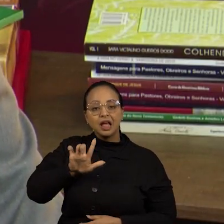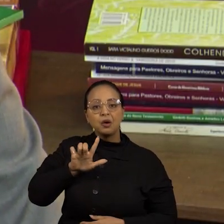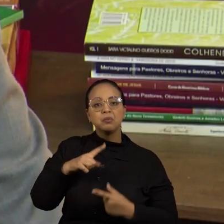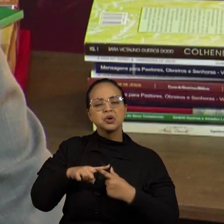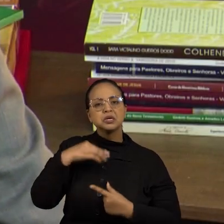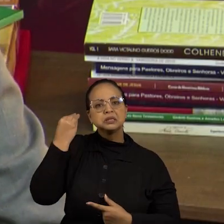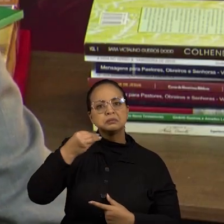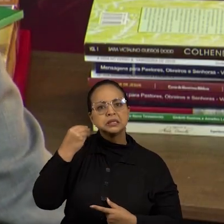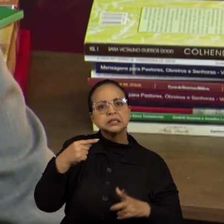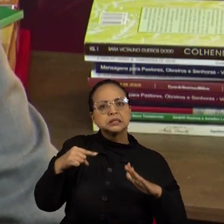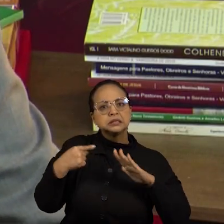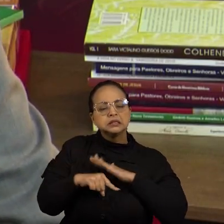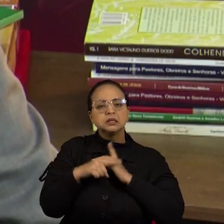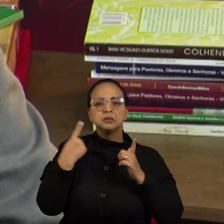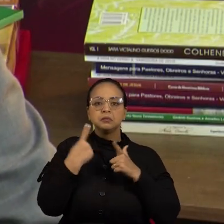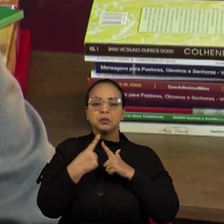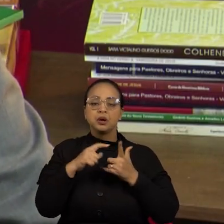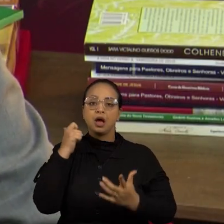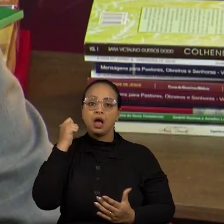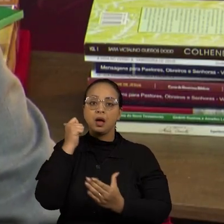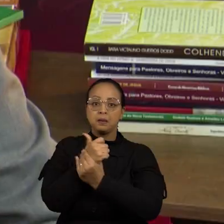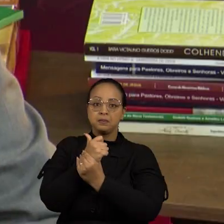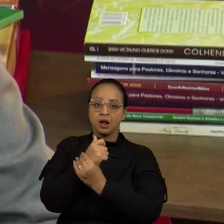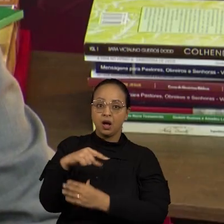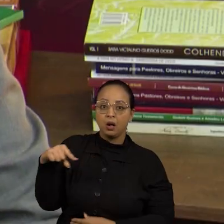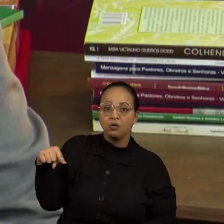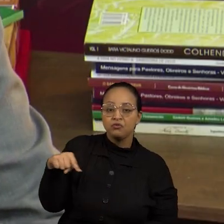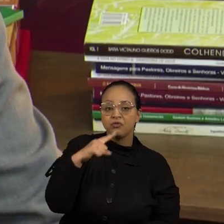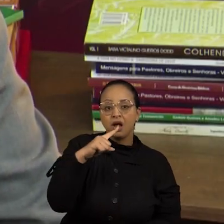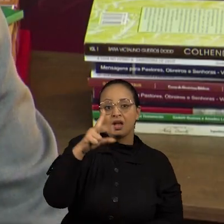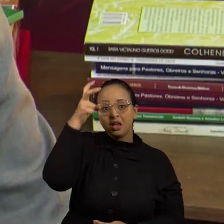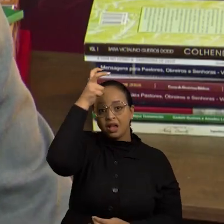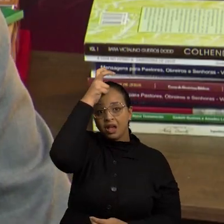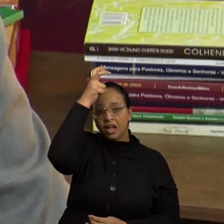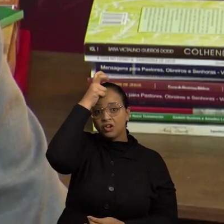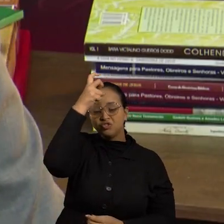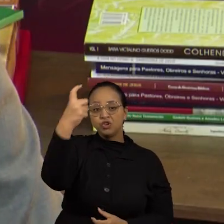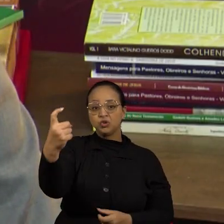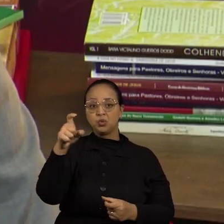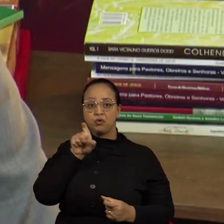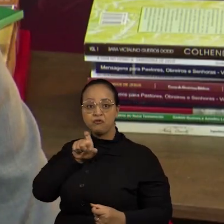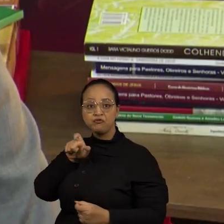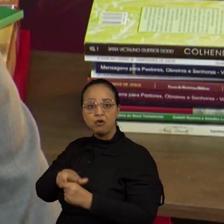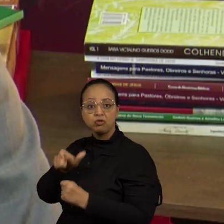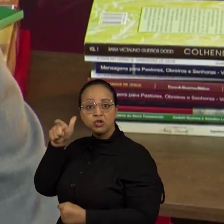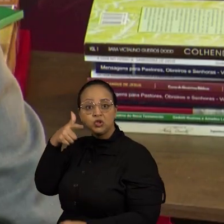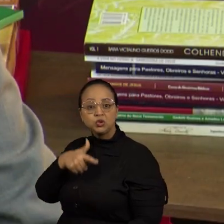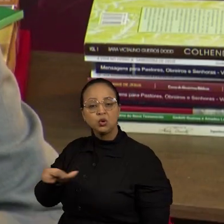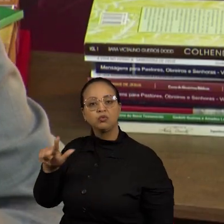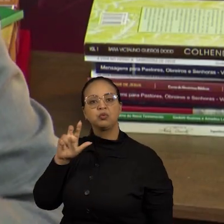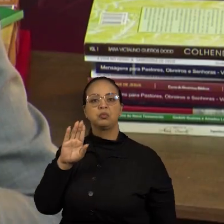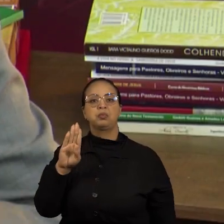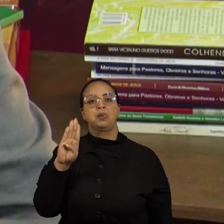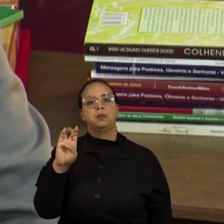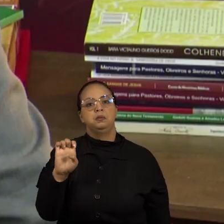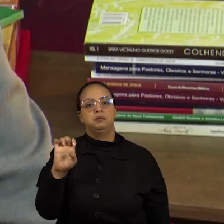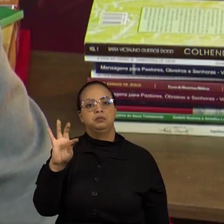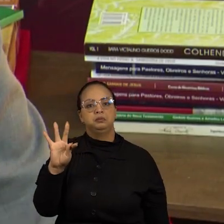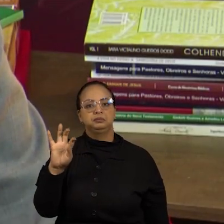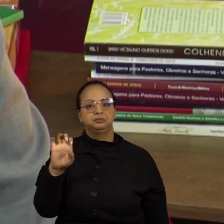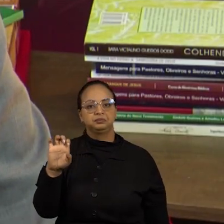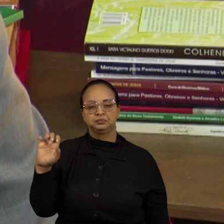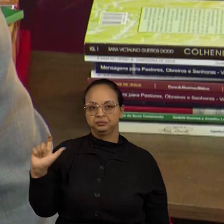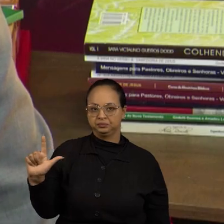profundo, essa questão de Abraão ir para o Egito e voltar novamente para Betel. E nós vamos dar um pulo